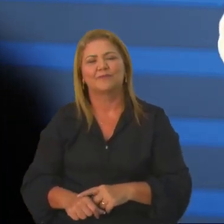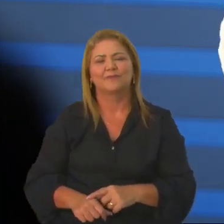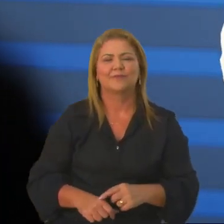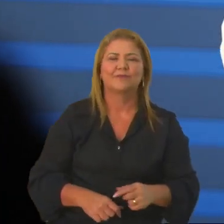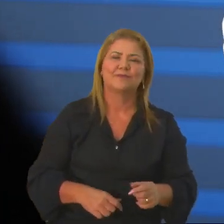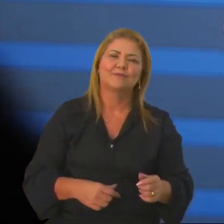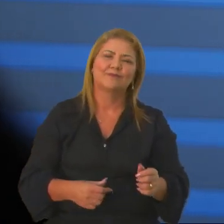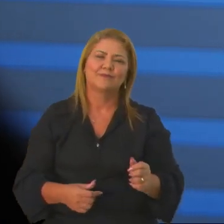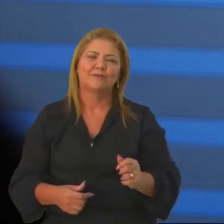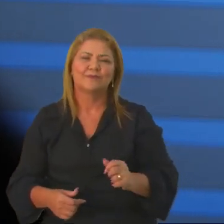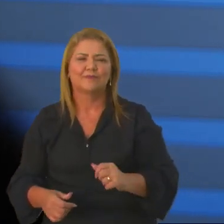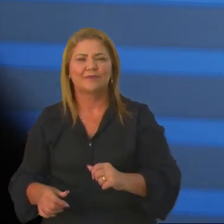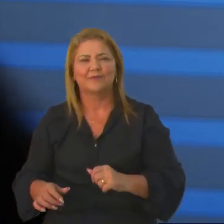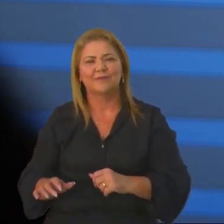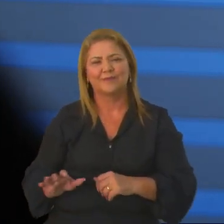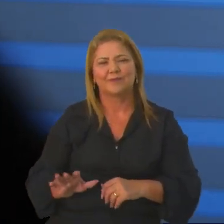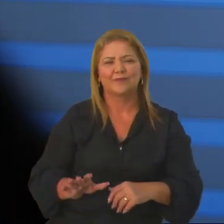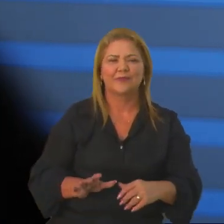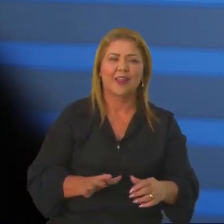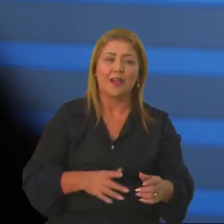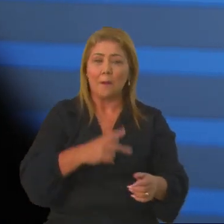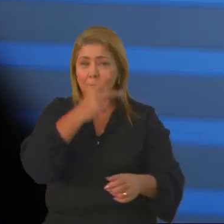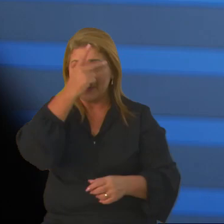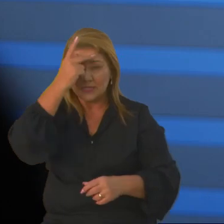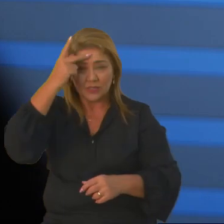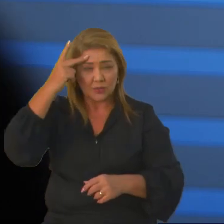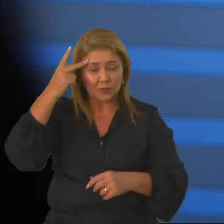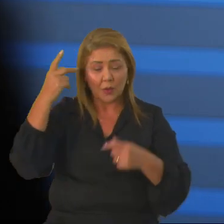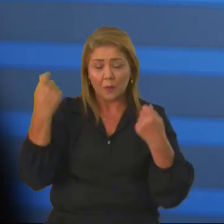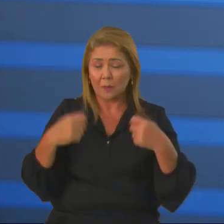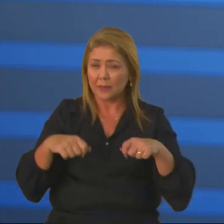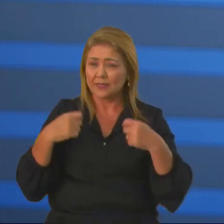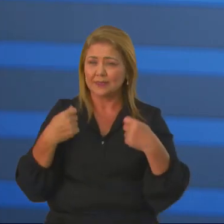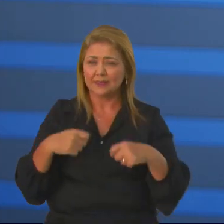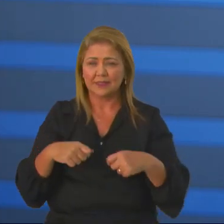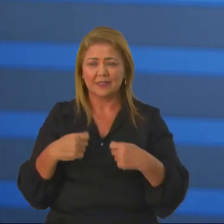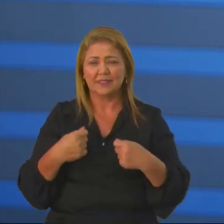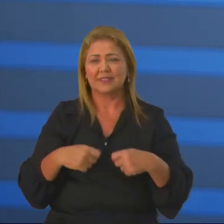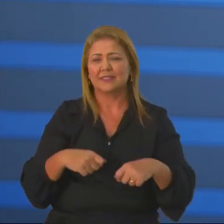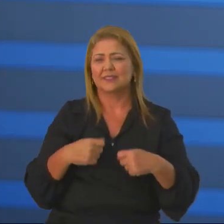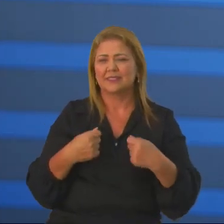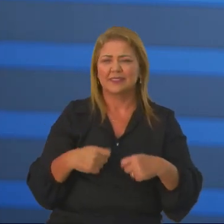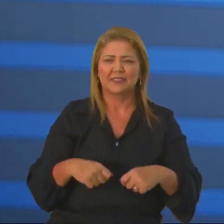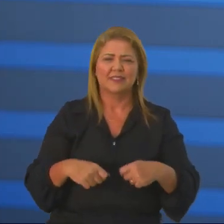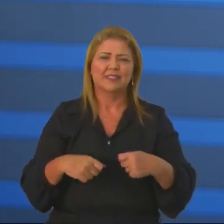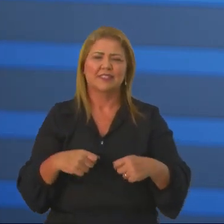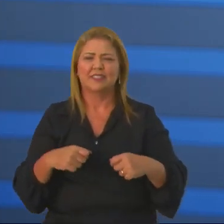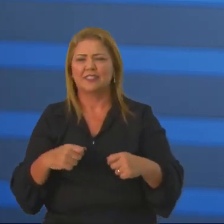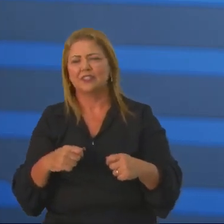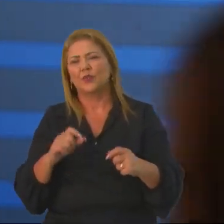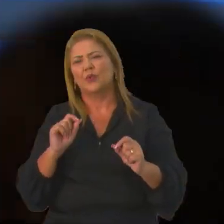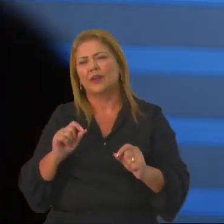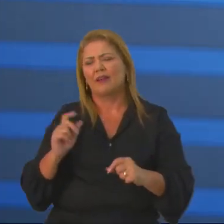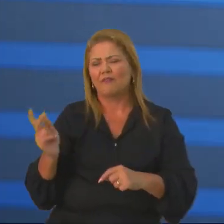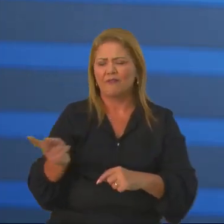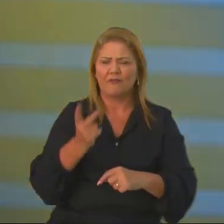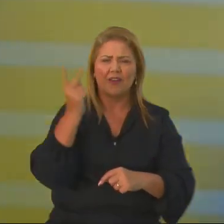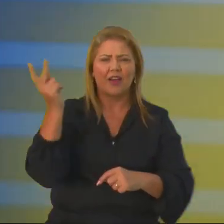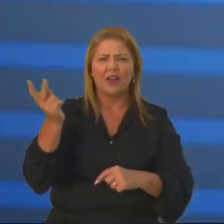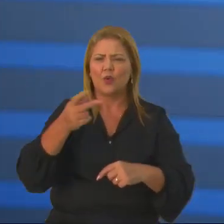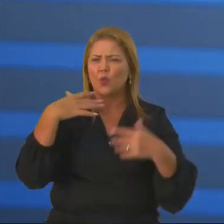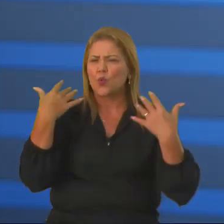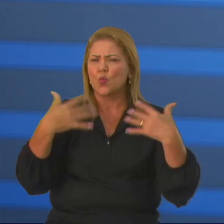Já que pra ser homem tem que ter a grandeza de um